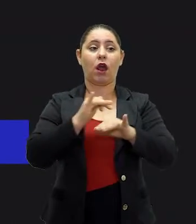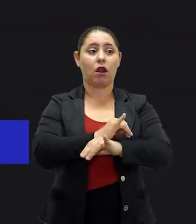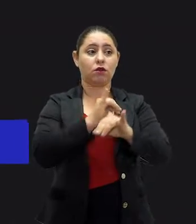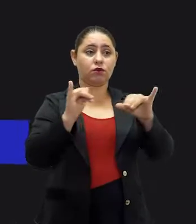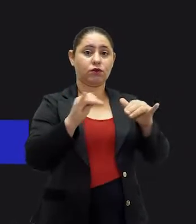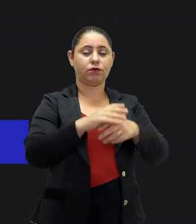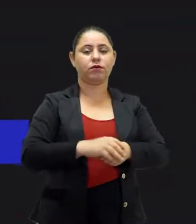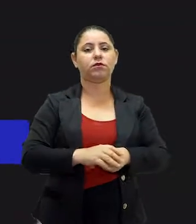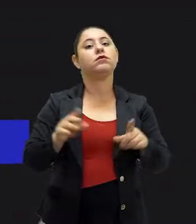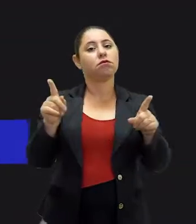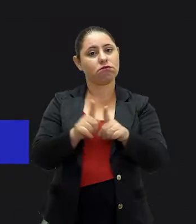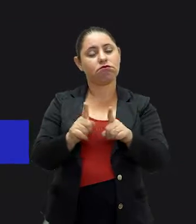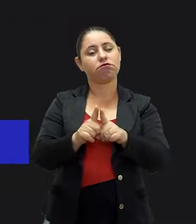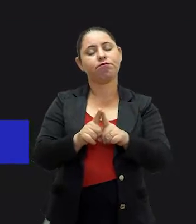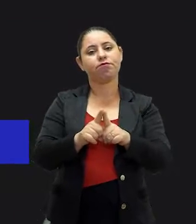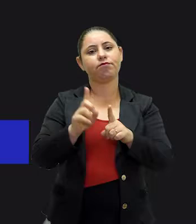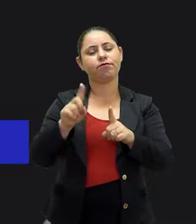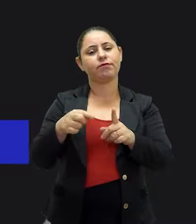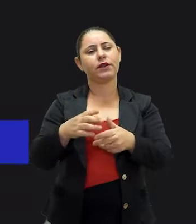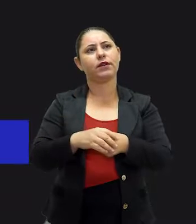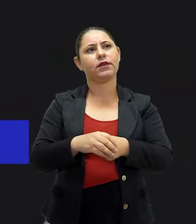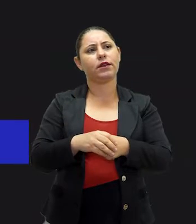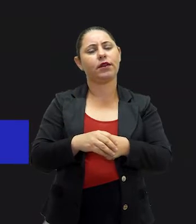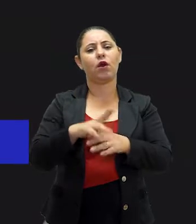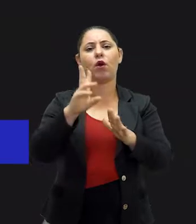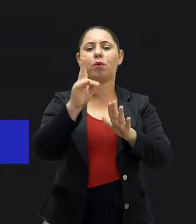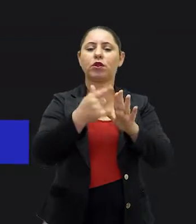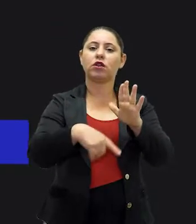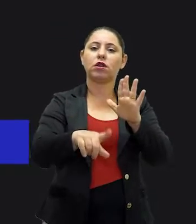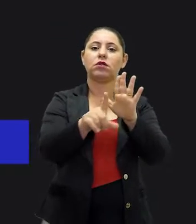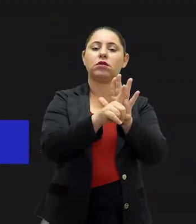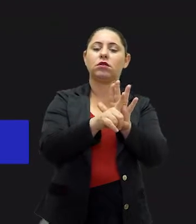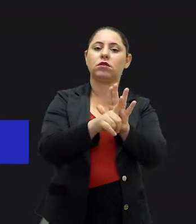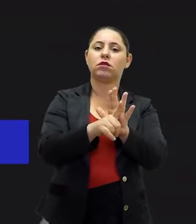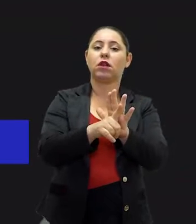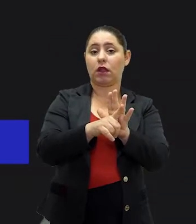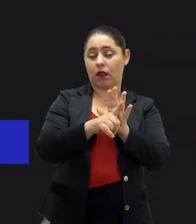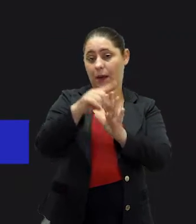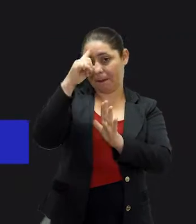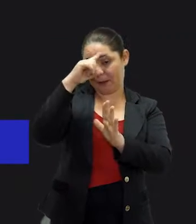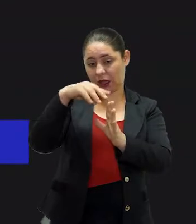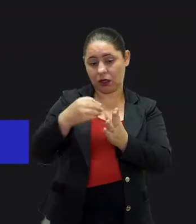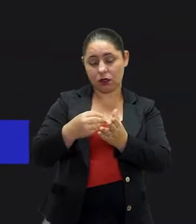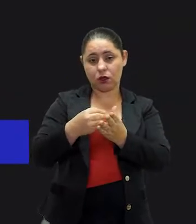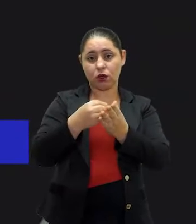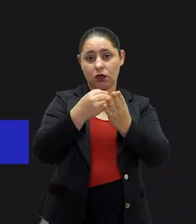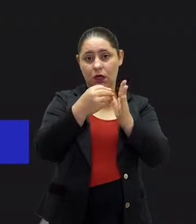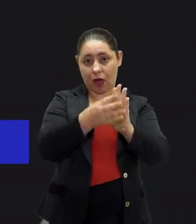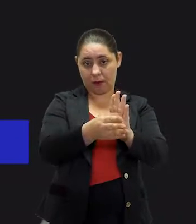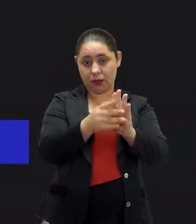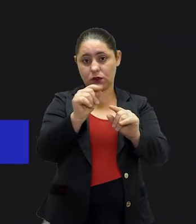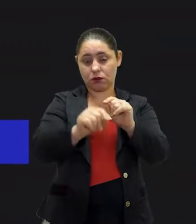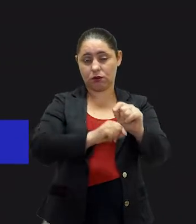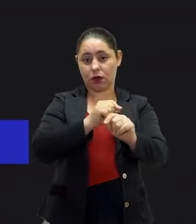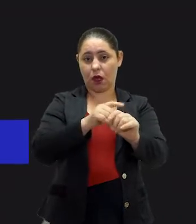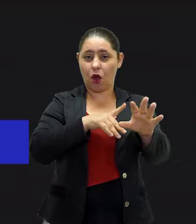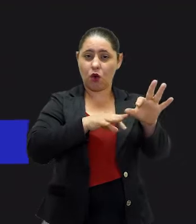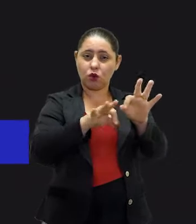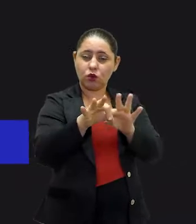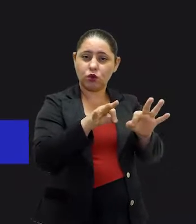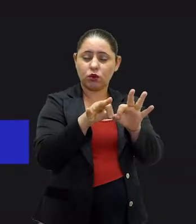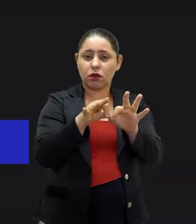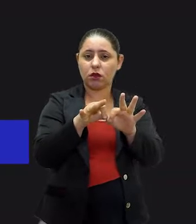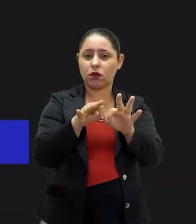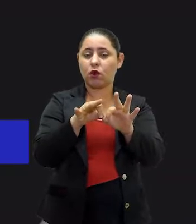e anuncia. Além disso, também, o projeto de lei que ele estará mandando para esta casa para